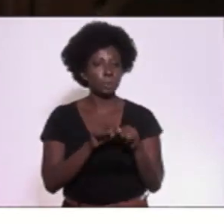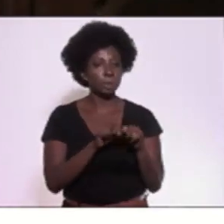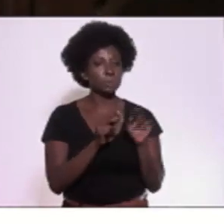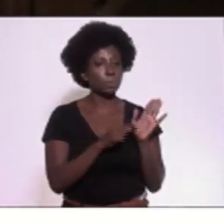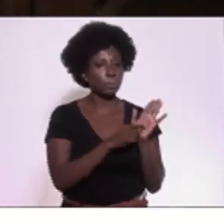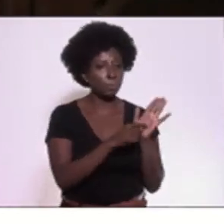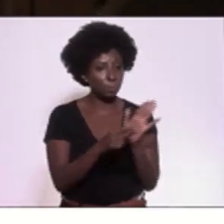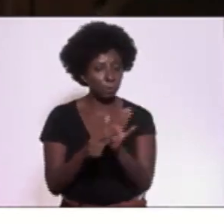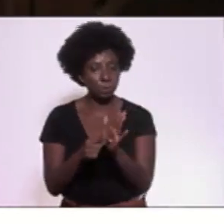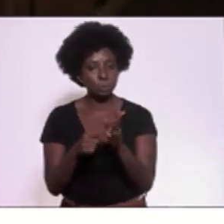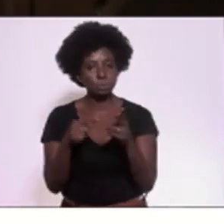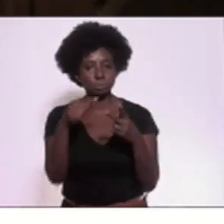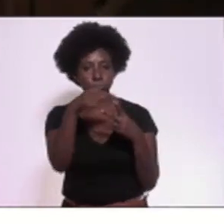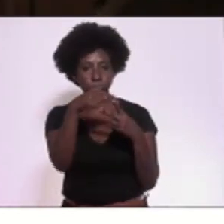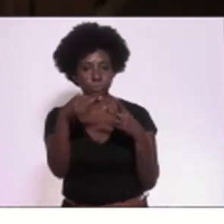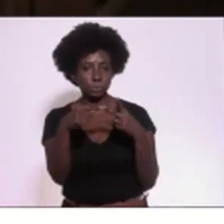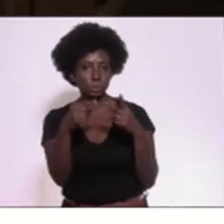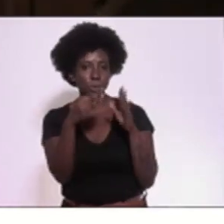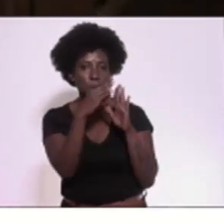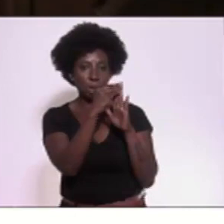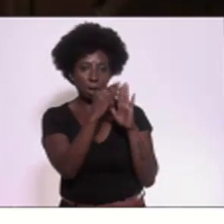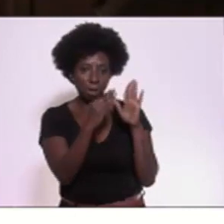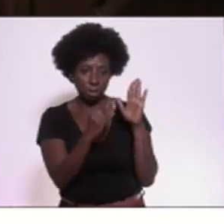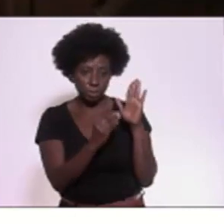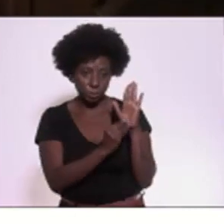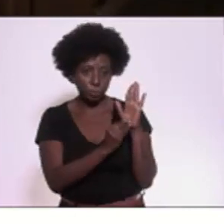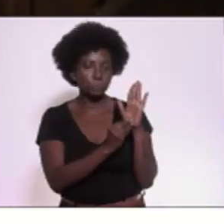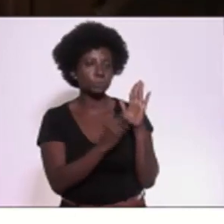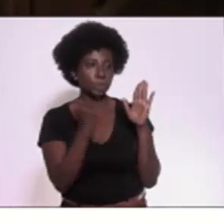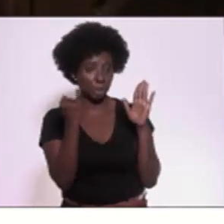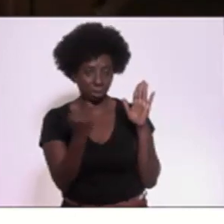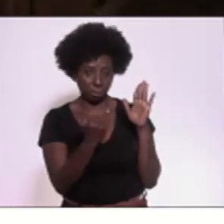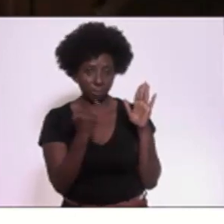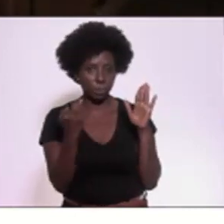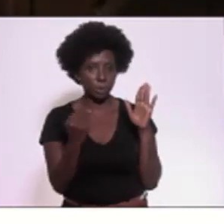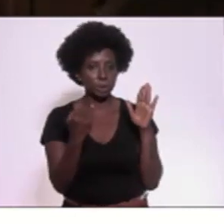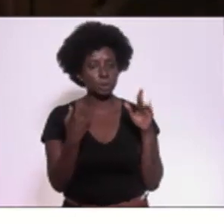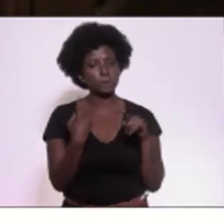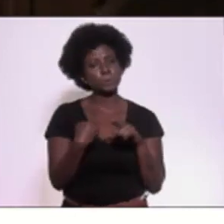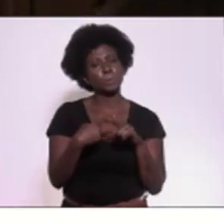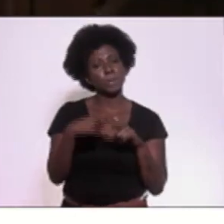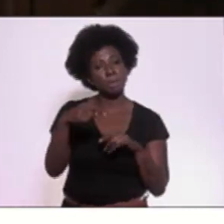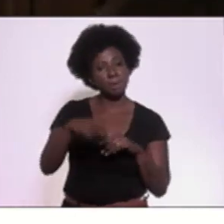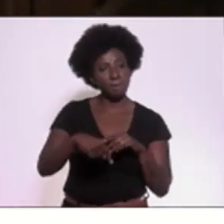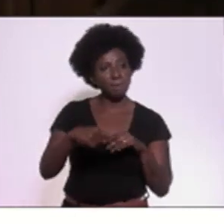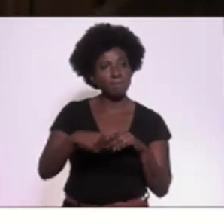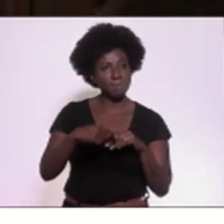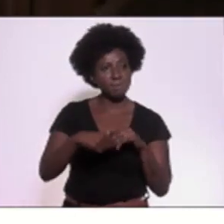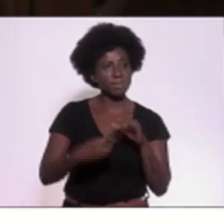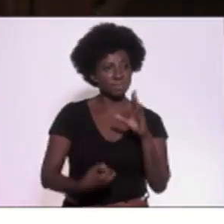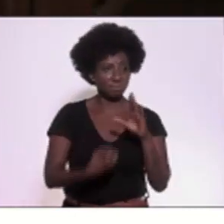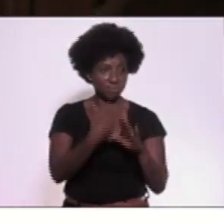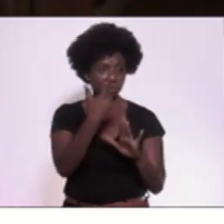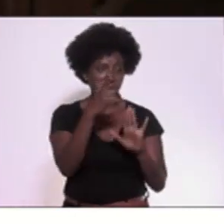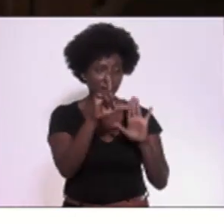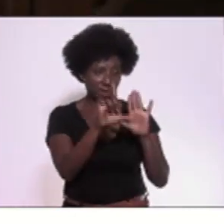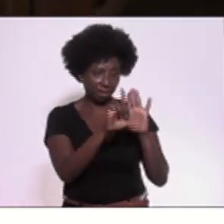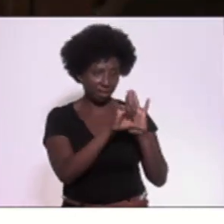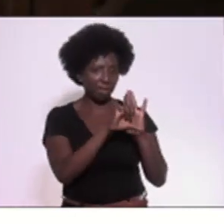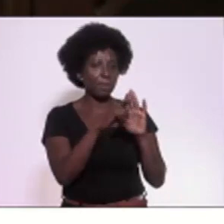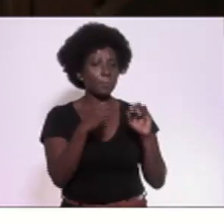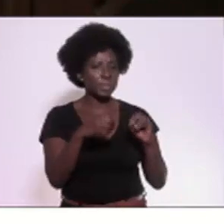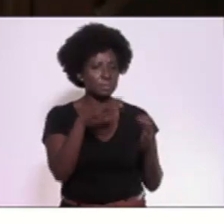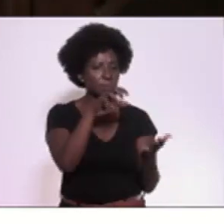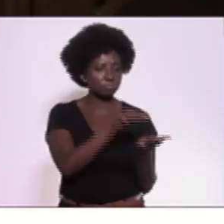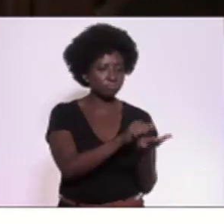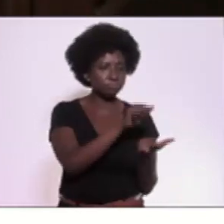gente não só se posicionar, mas essa casa, que é uma casa de leis, precisa registrar esses temas